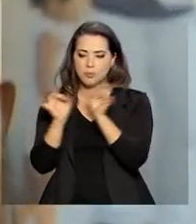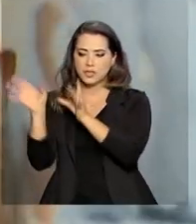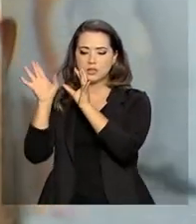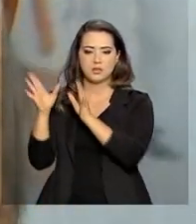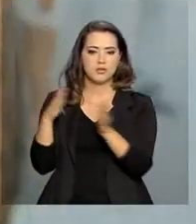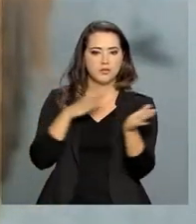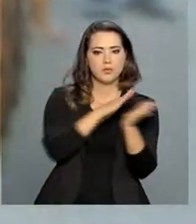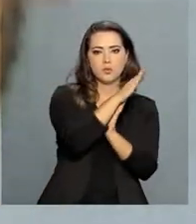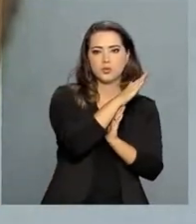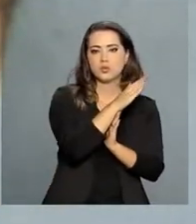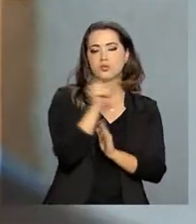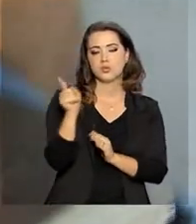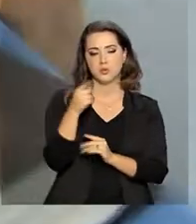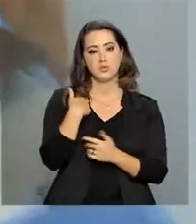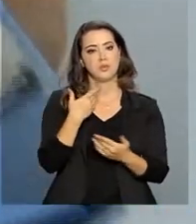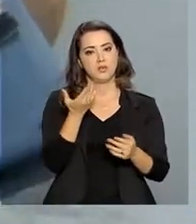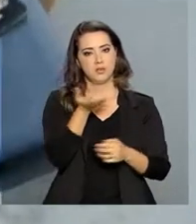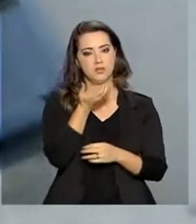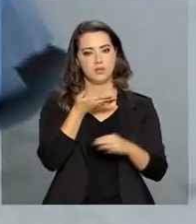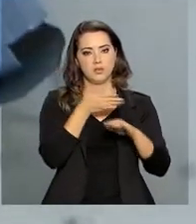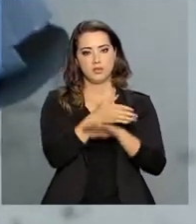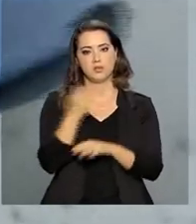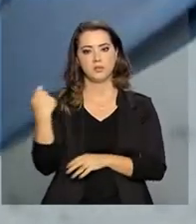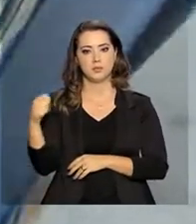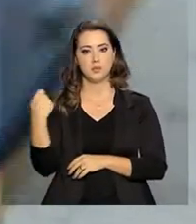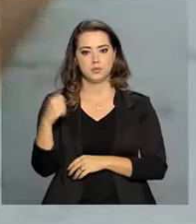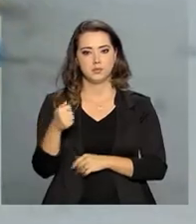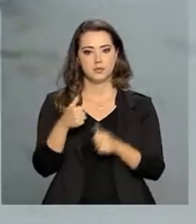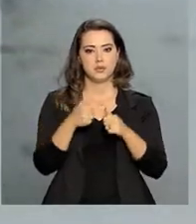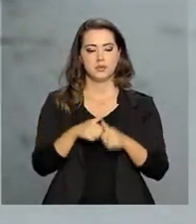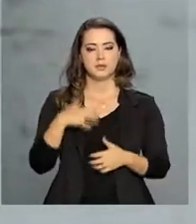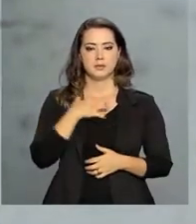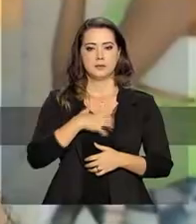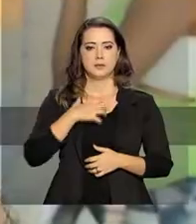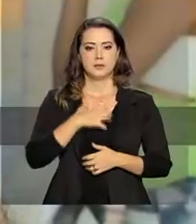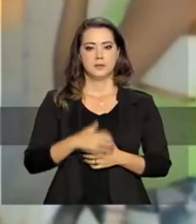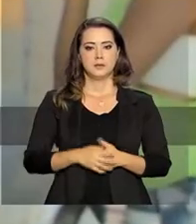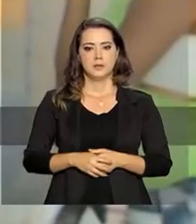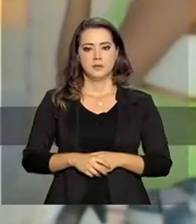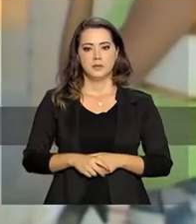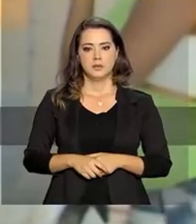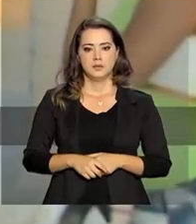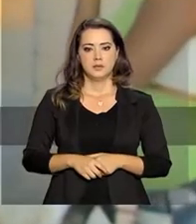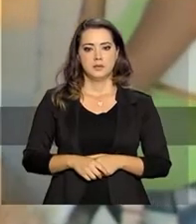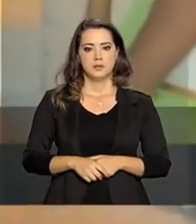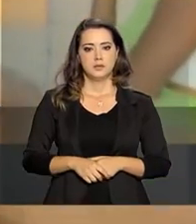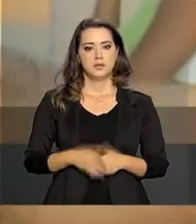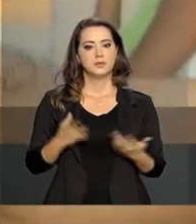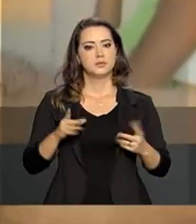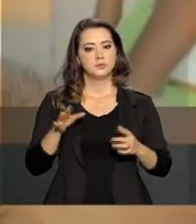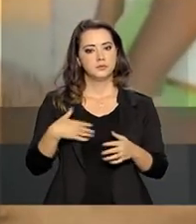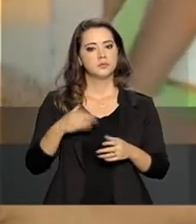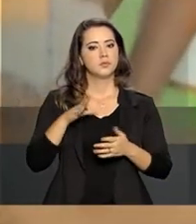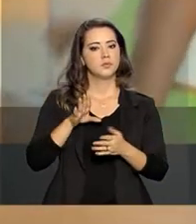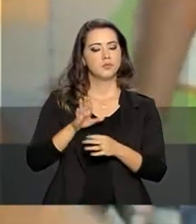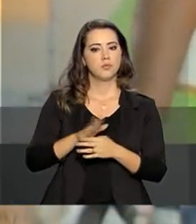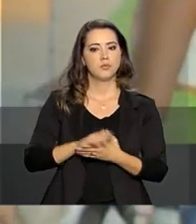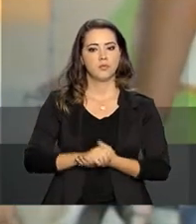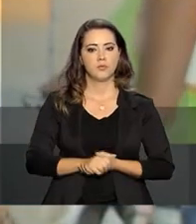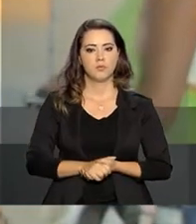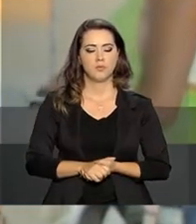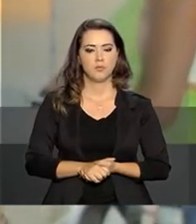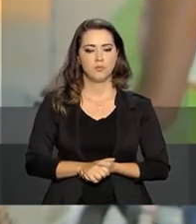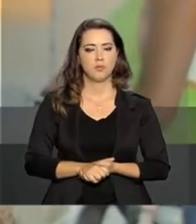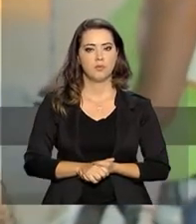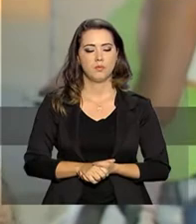deixar o país. Decidiram ir para Porto Alegre e estão ansiosos. Me han prestado todo el apoyo, me sacaron de las calles, me